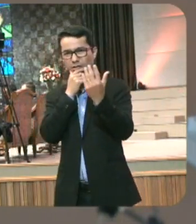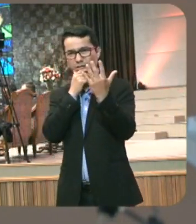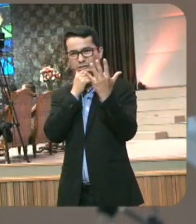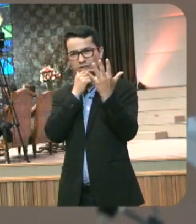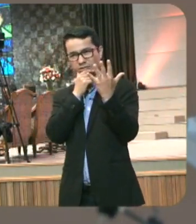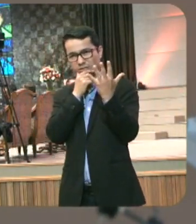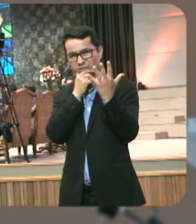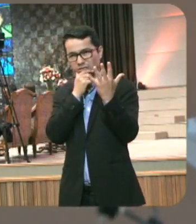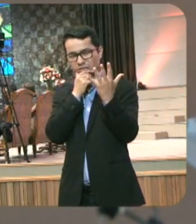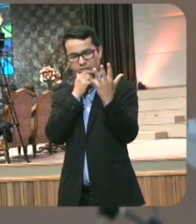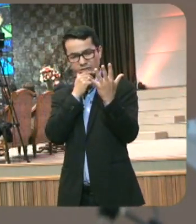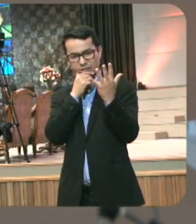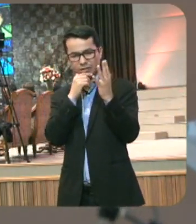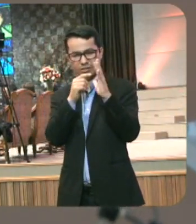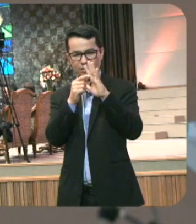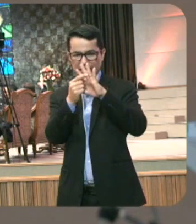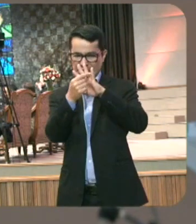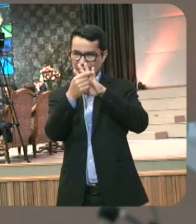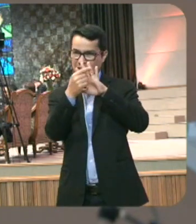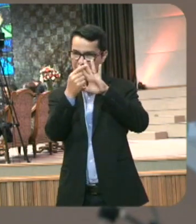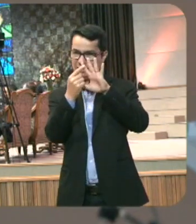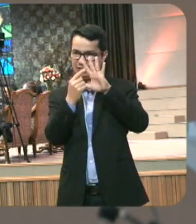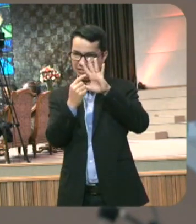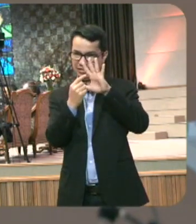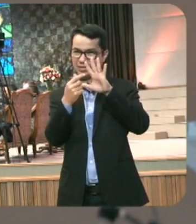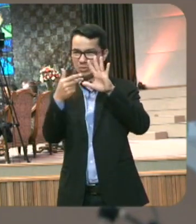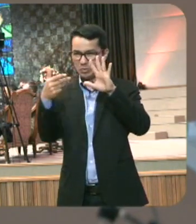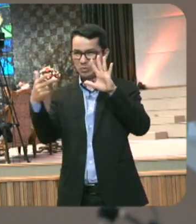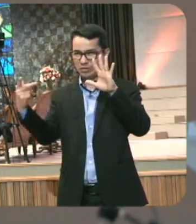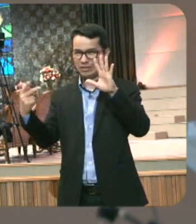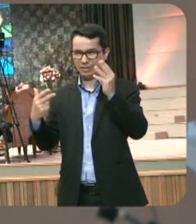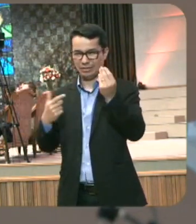que a gente não quer que ninguém mexa nelas.